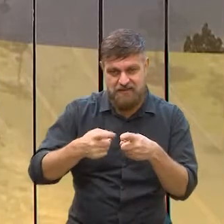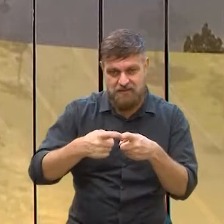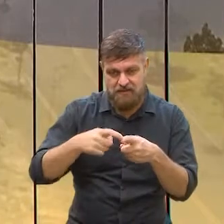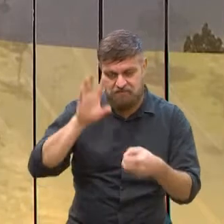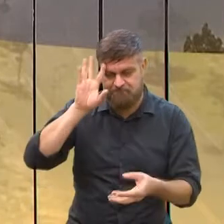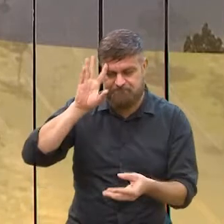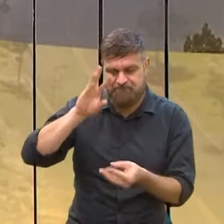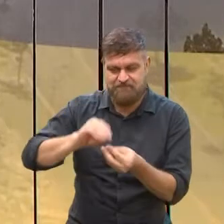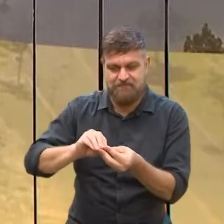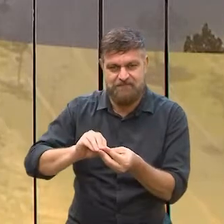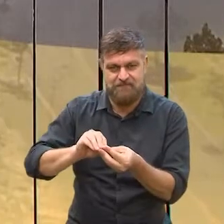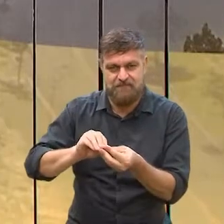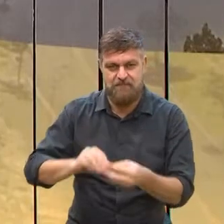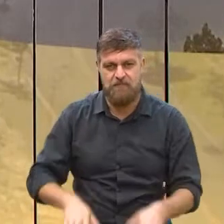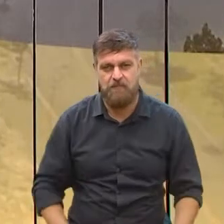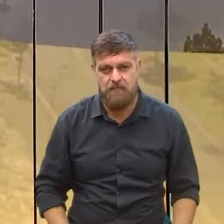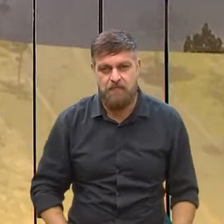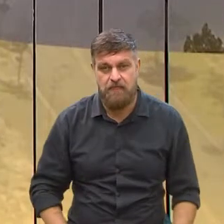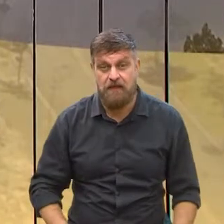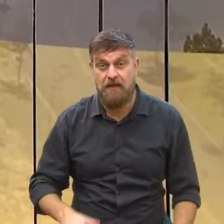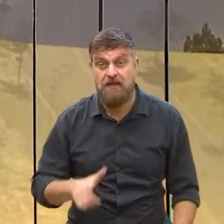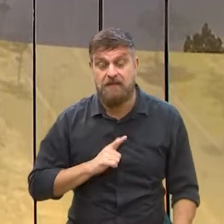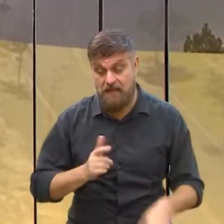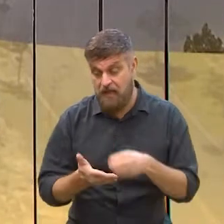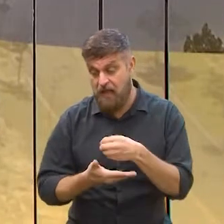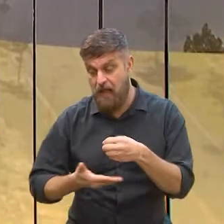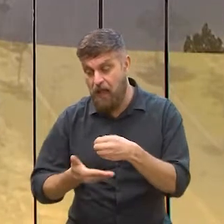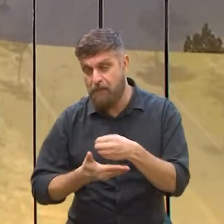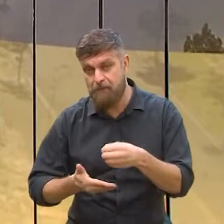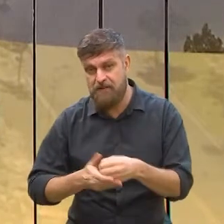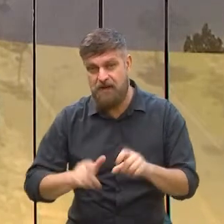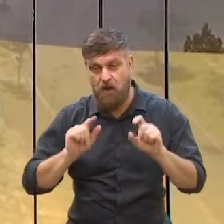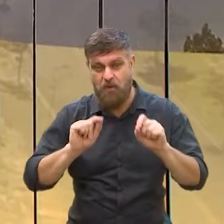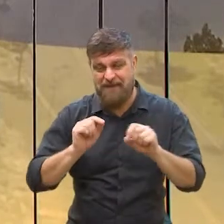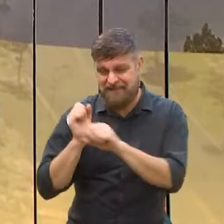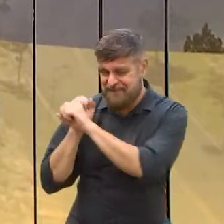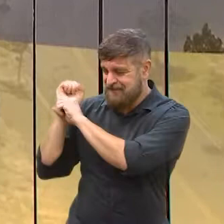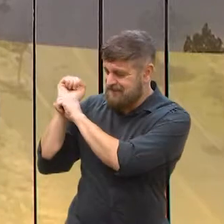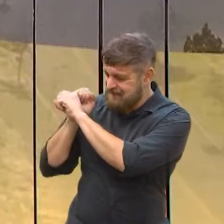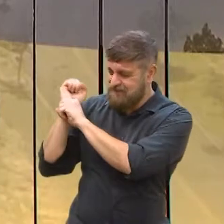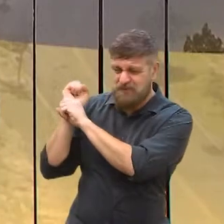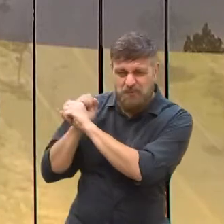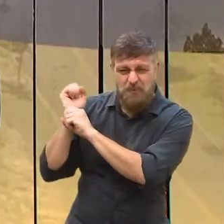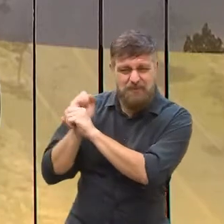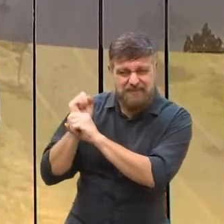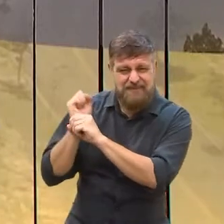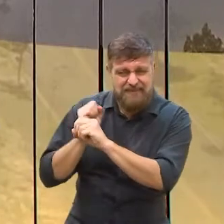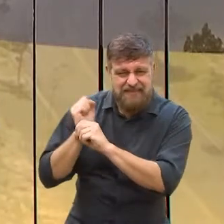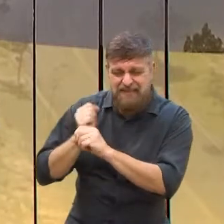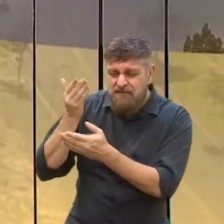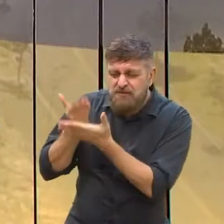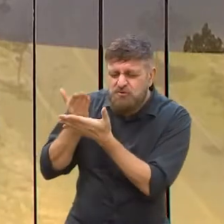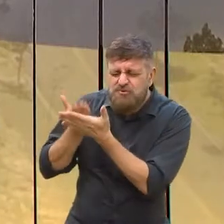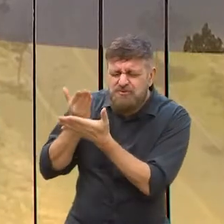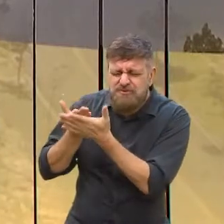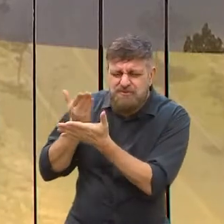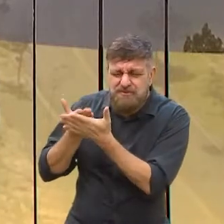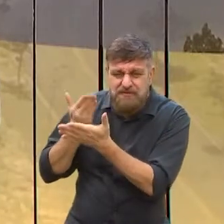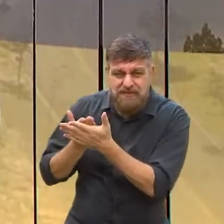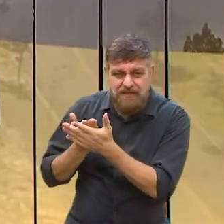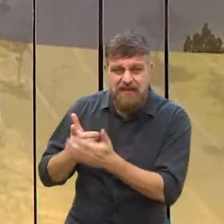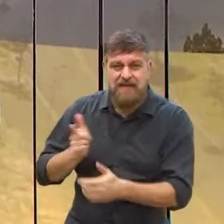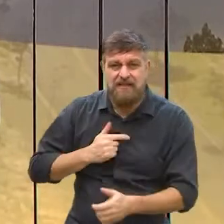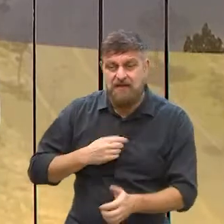assunto, ele existe baseado em longos anos de estudo e número enorme de pacientes